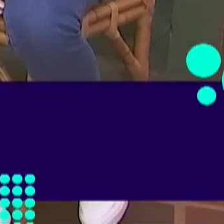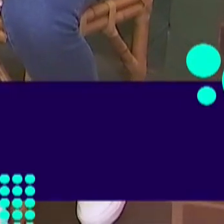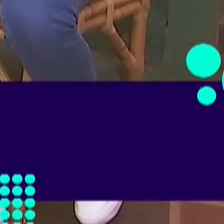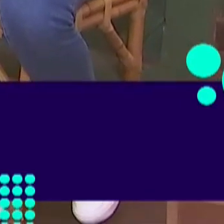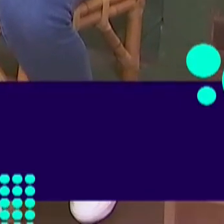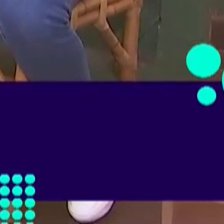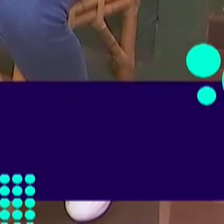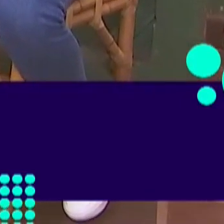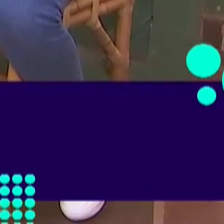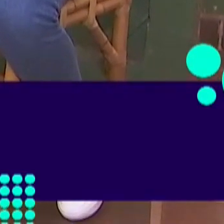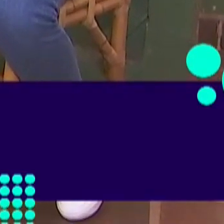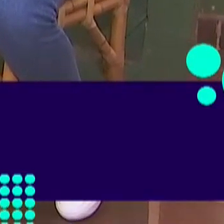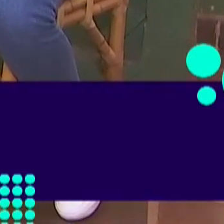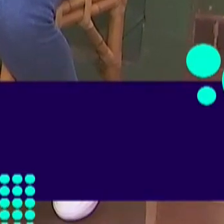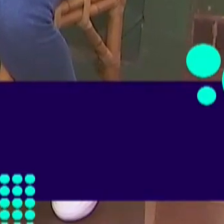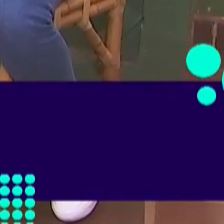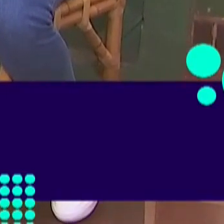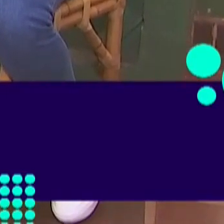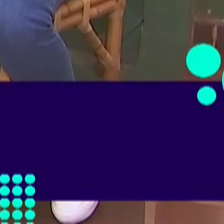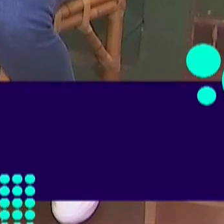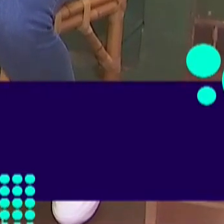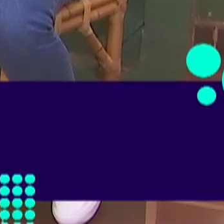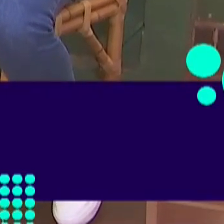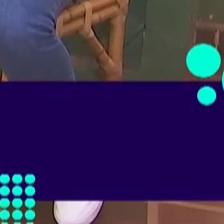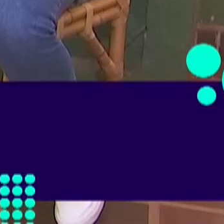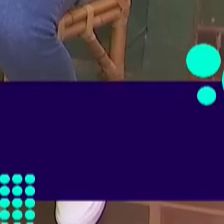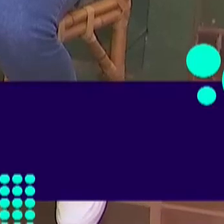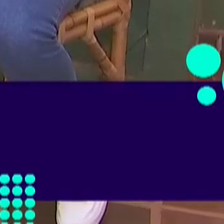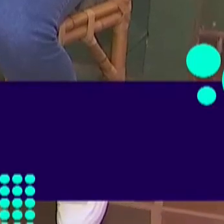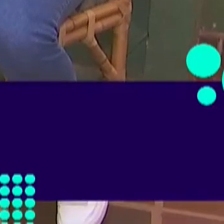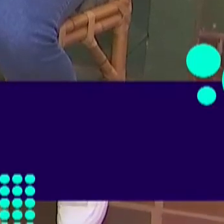lamento ainda ecoa no ar,